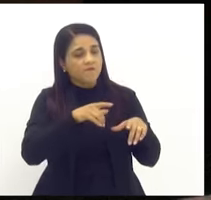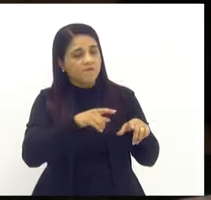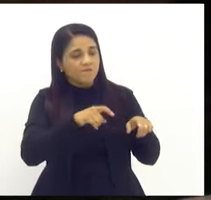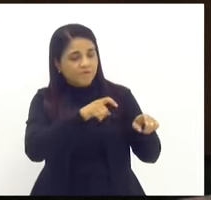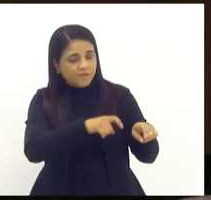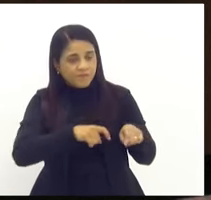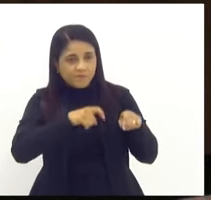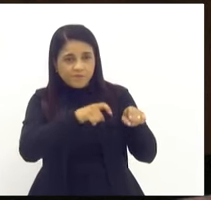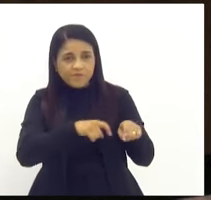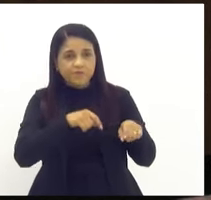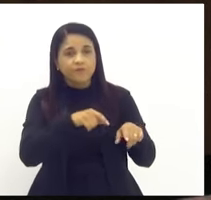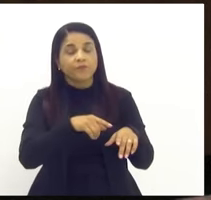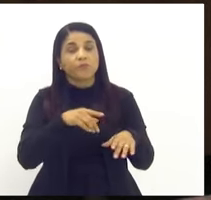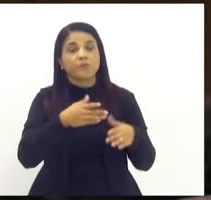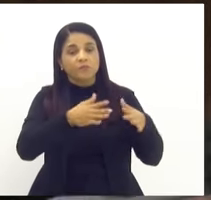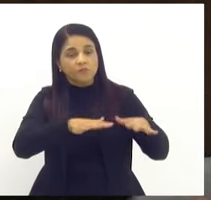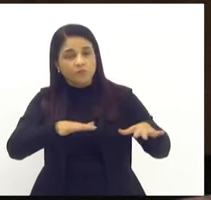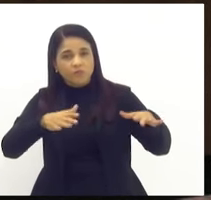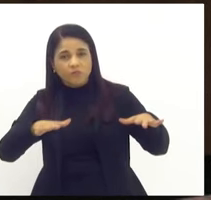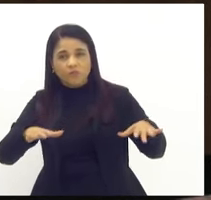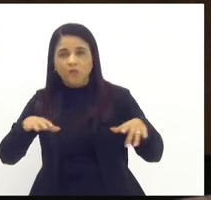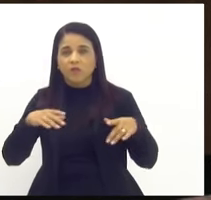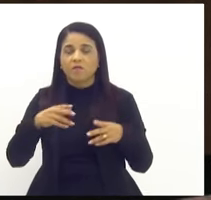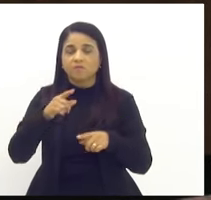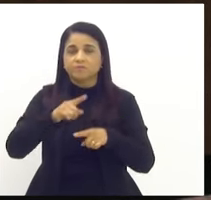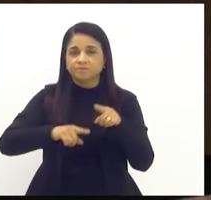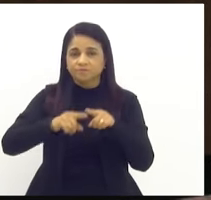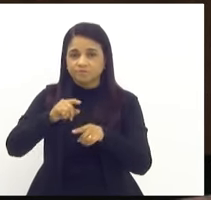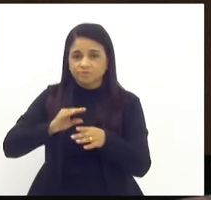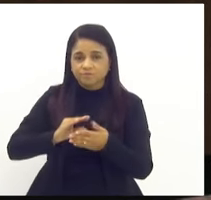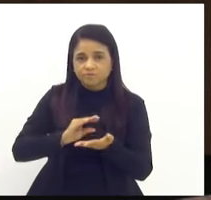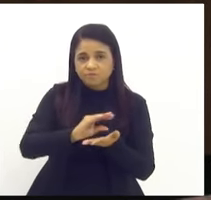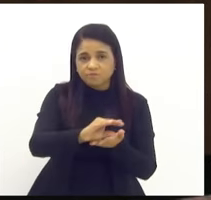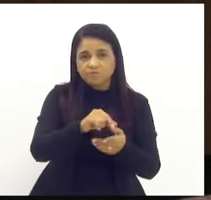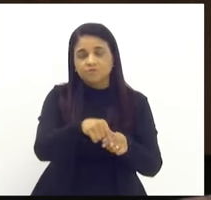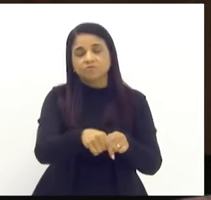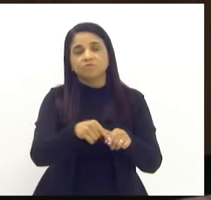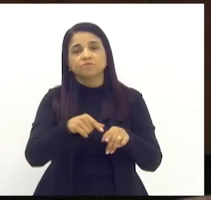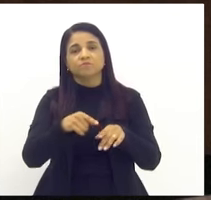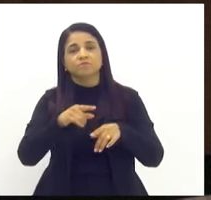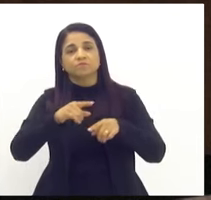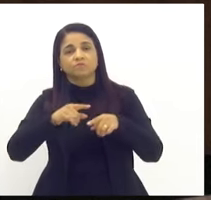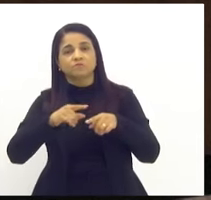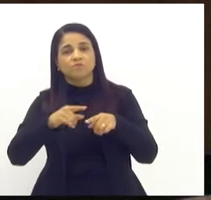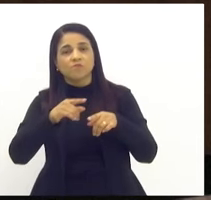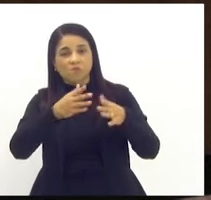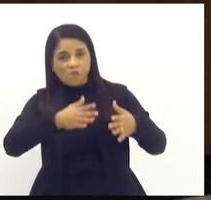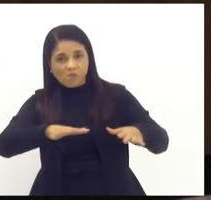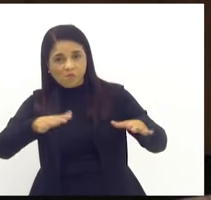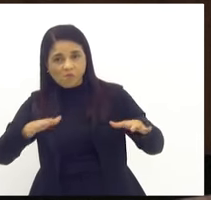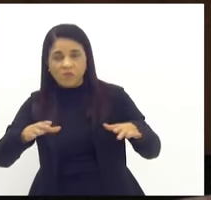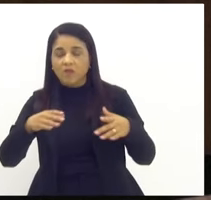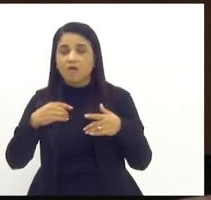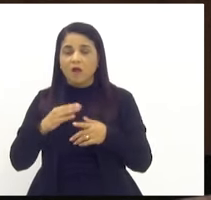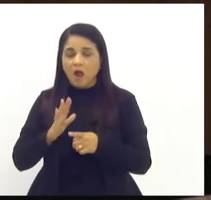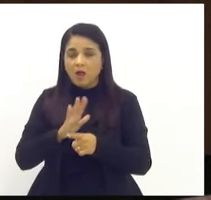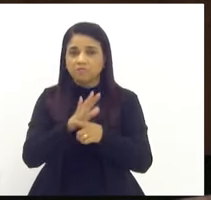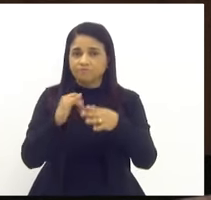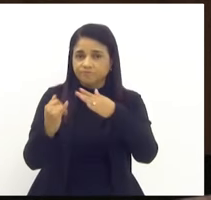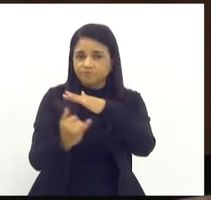hídricos e turismo Ecológico atender e auxiliar os órgãos públicos em casos de inundações